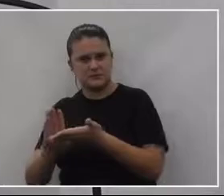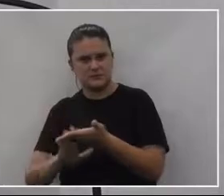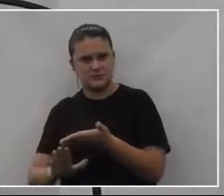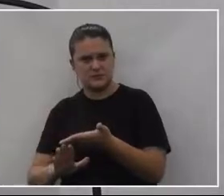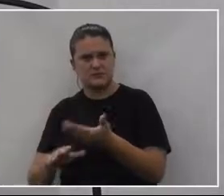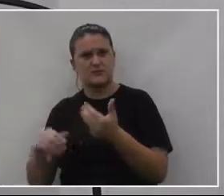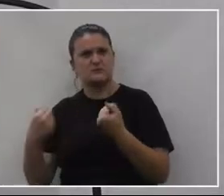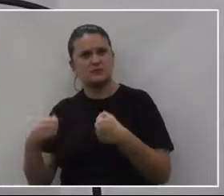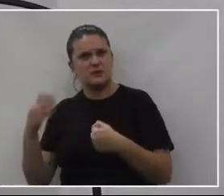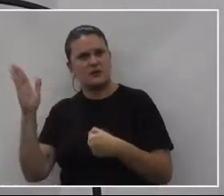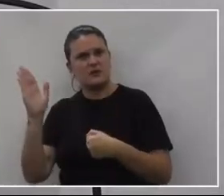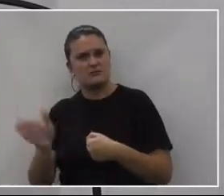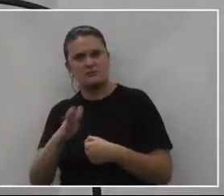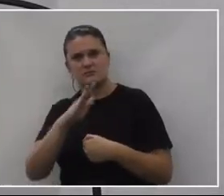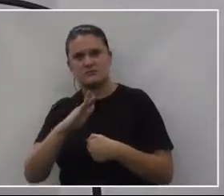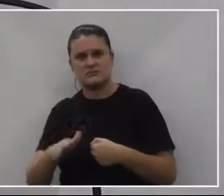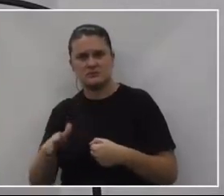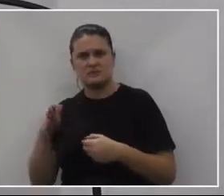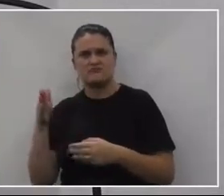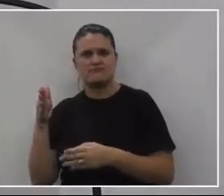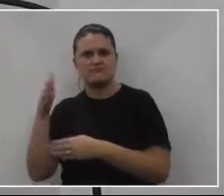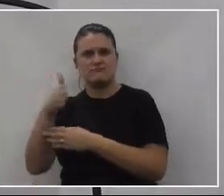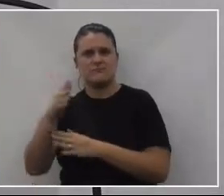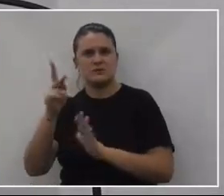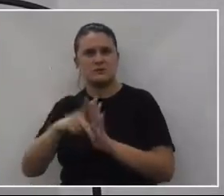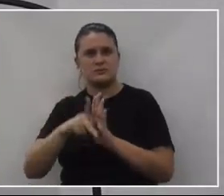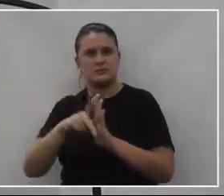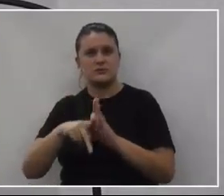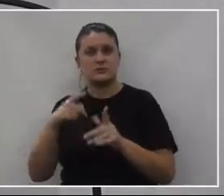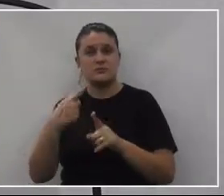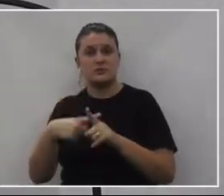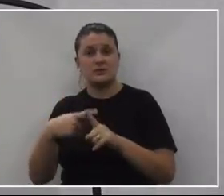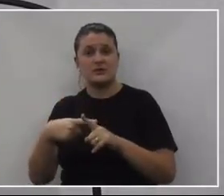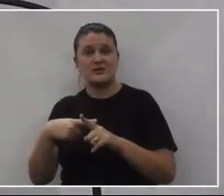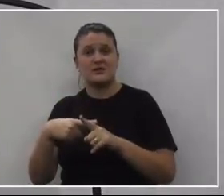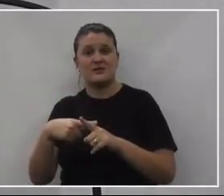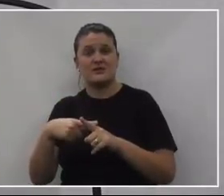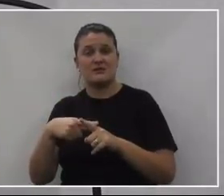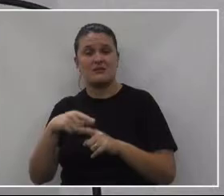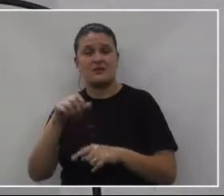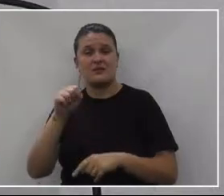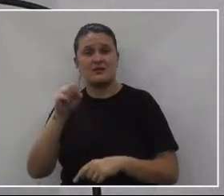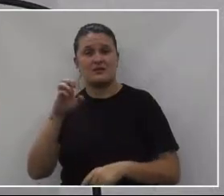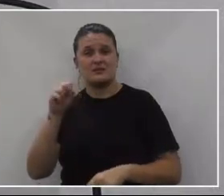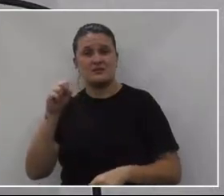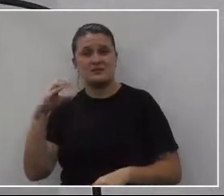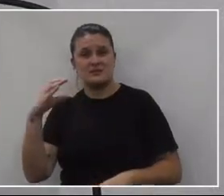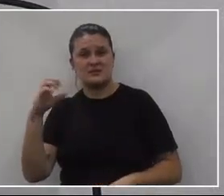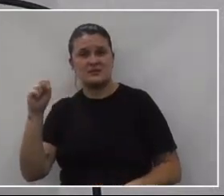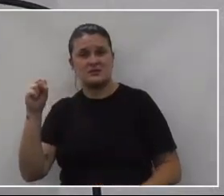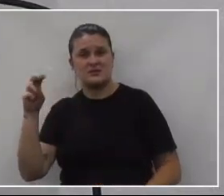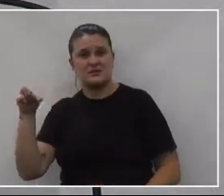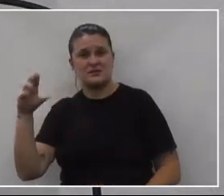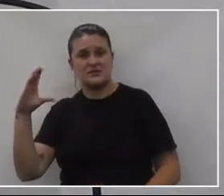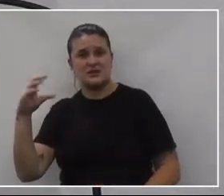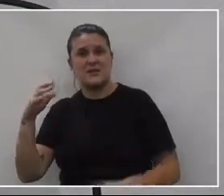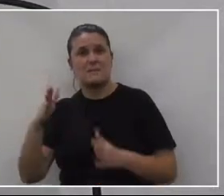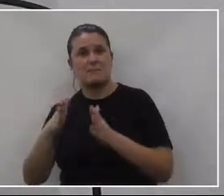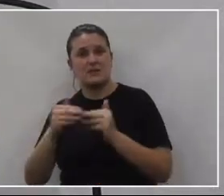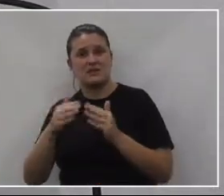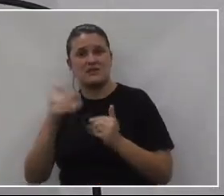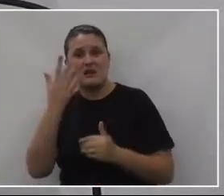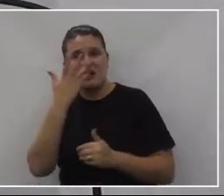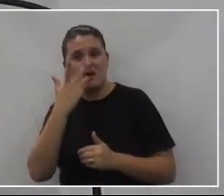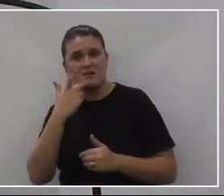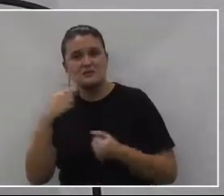que cancelar a ida ao projeto, porque o Sistema S exige que as crianças tenham CPF. E nas turmas lá que